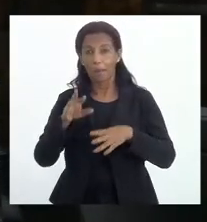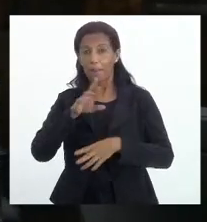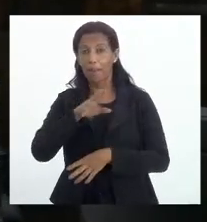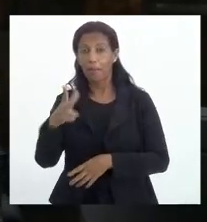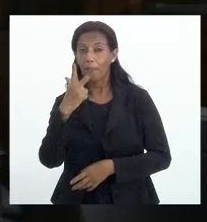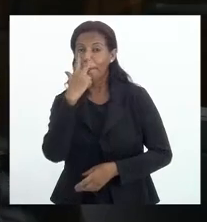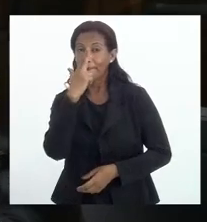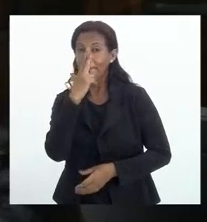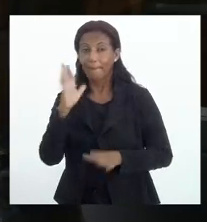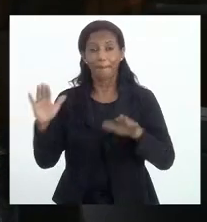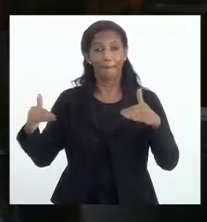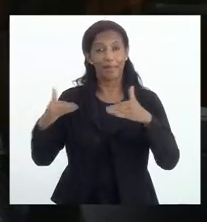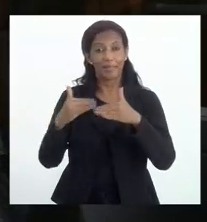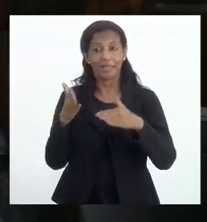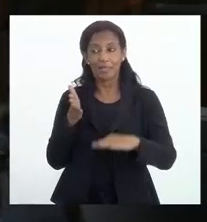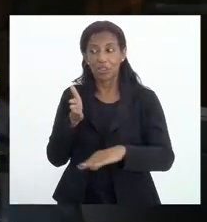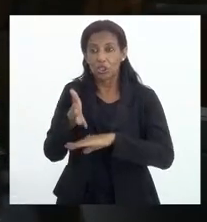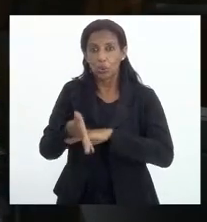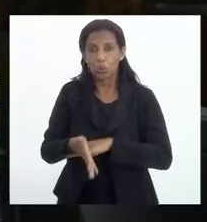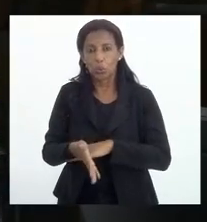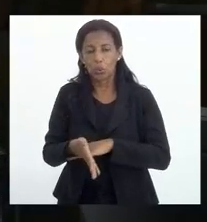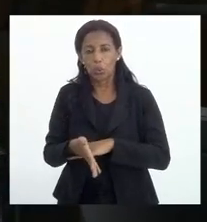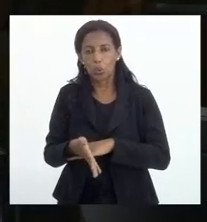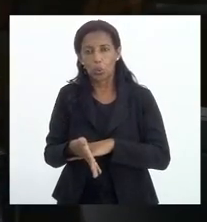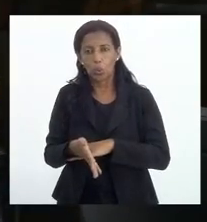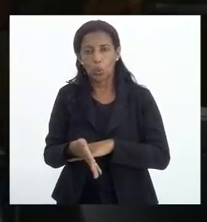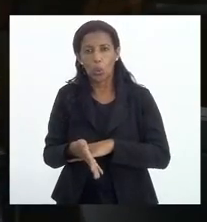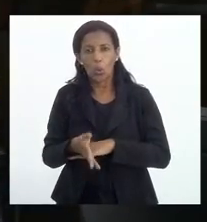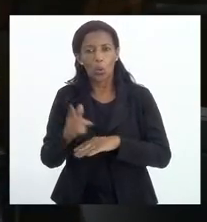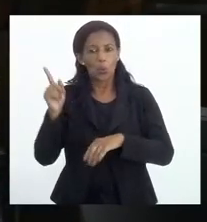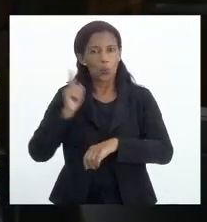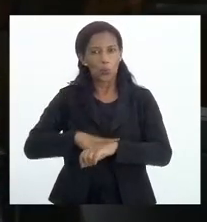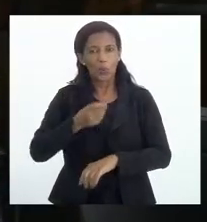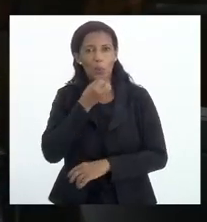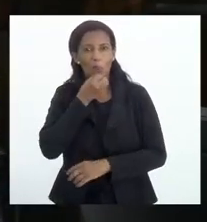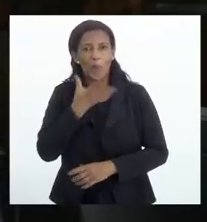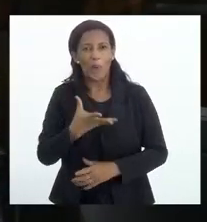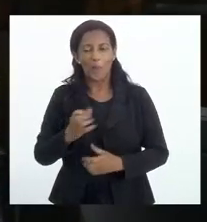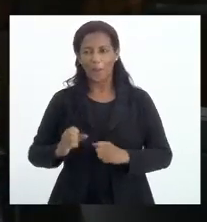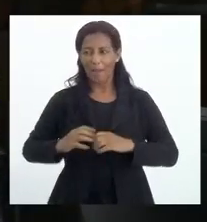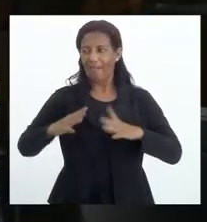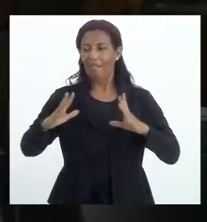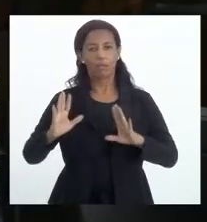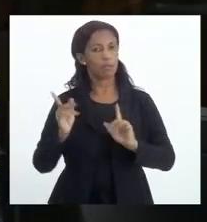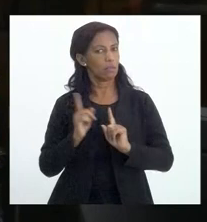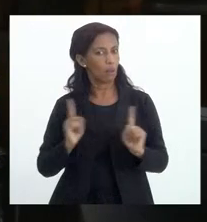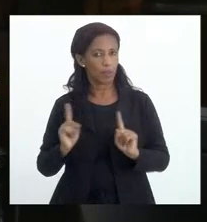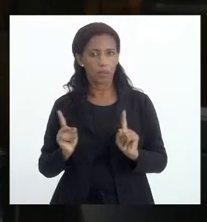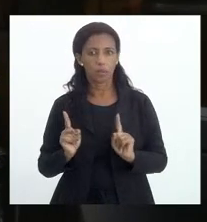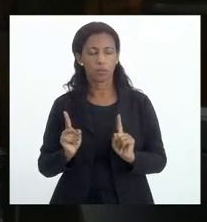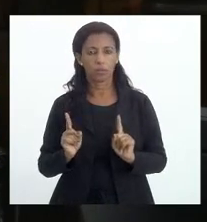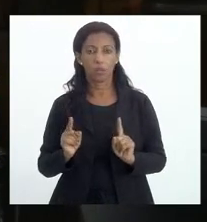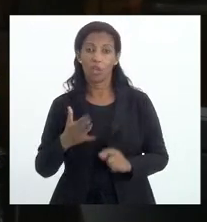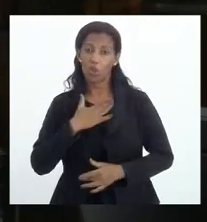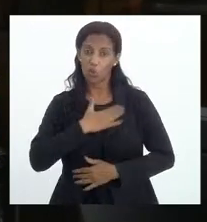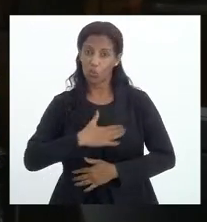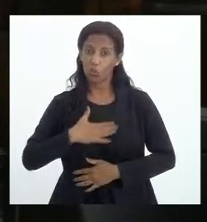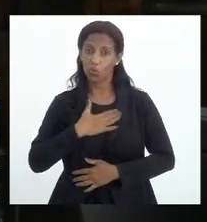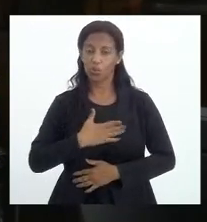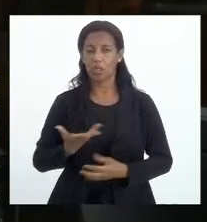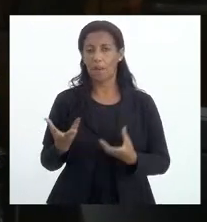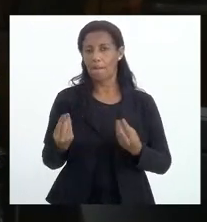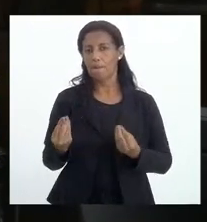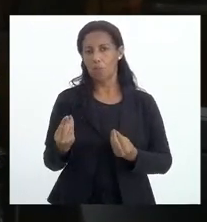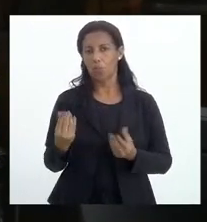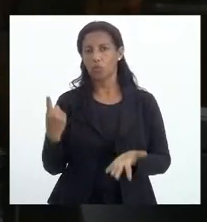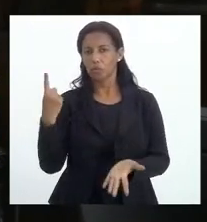não parecer que a gente entrou na época da bonança. Da bonança, não é isso. Isso eu gostaria muito de